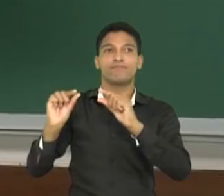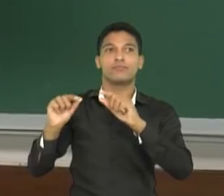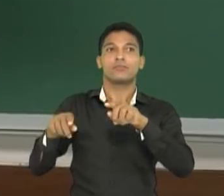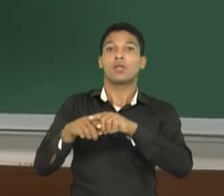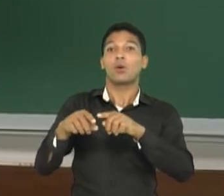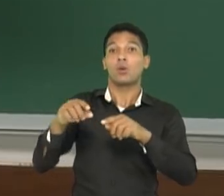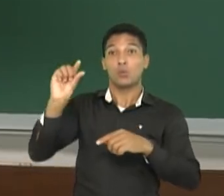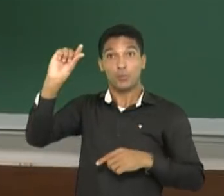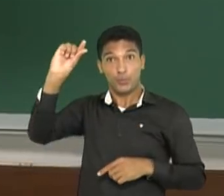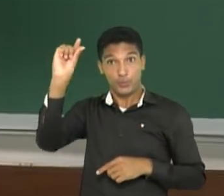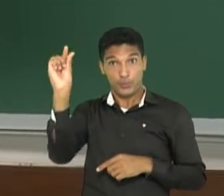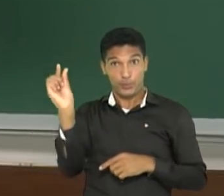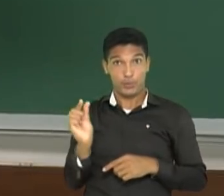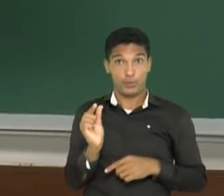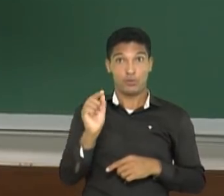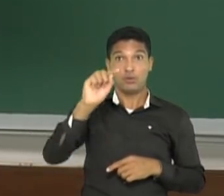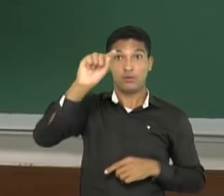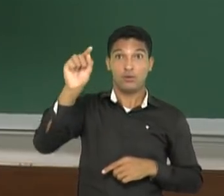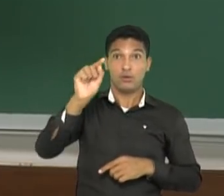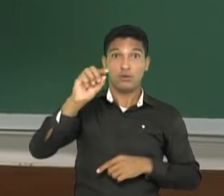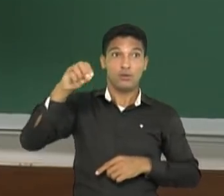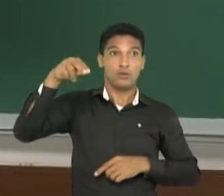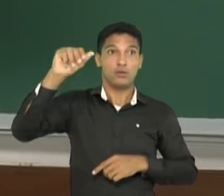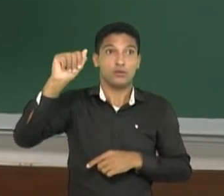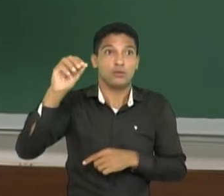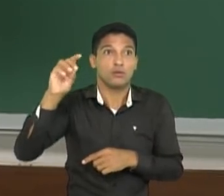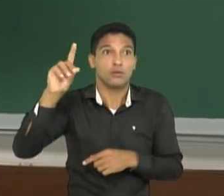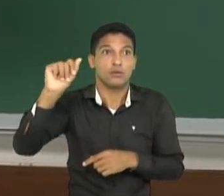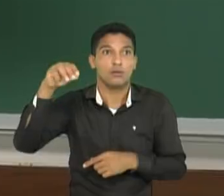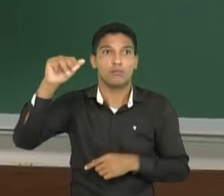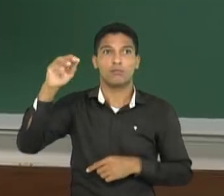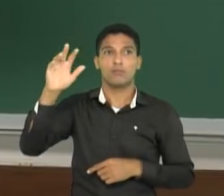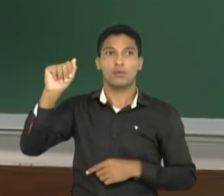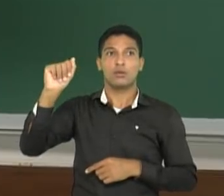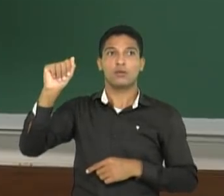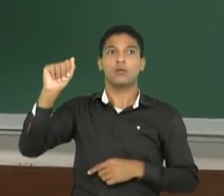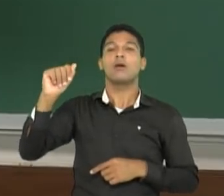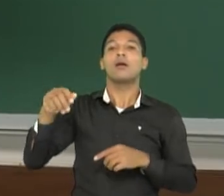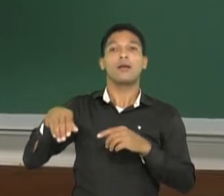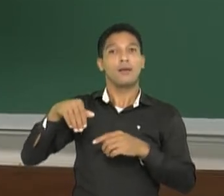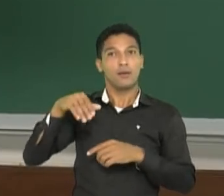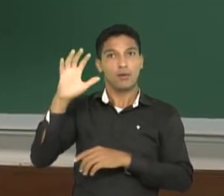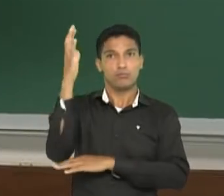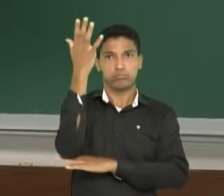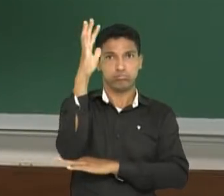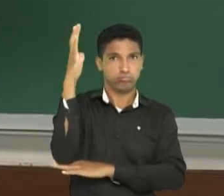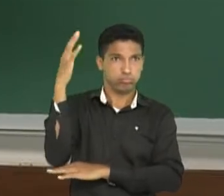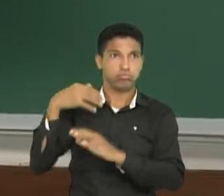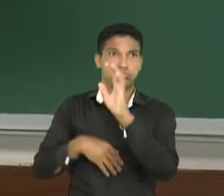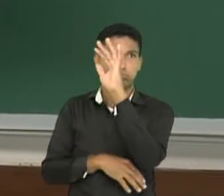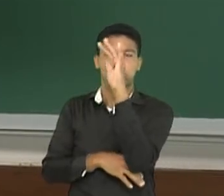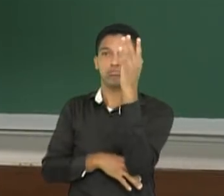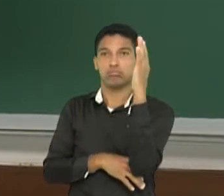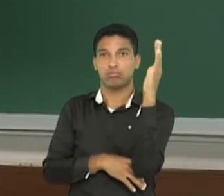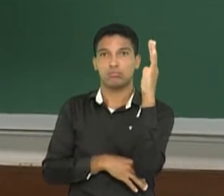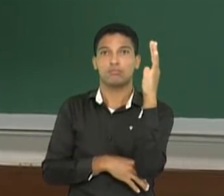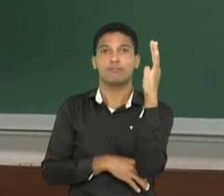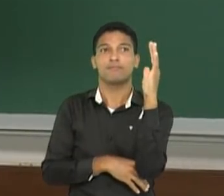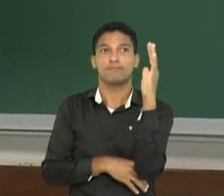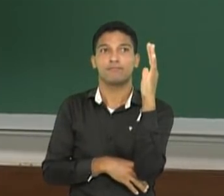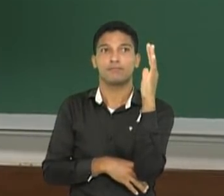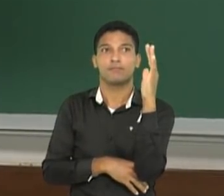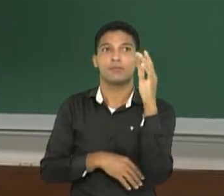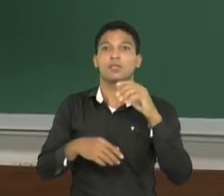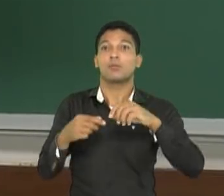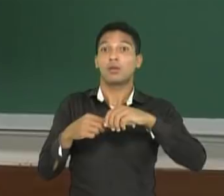né? Aqui no meio norte também já é próximo da floresta amazônica, eu também vou ter mais umidade, então eu vou ter uma variação ali também